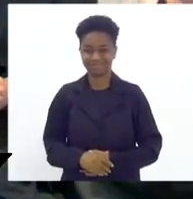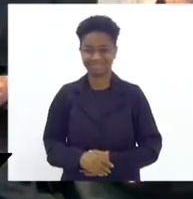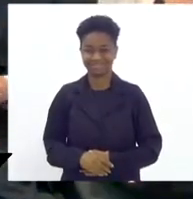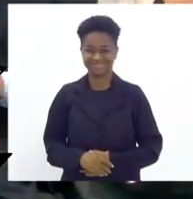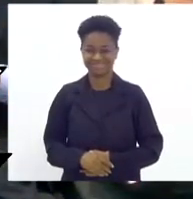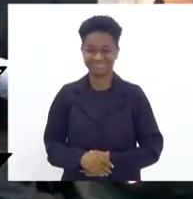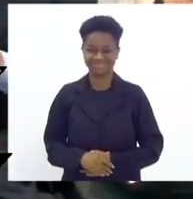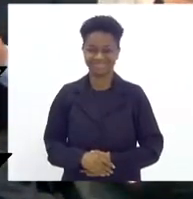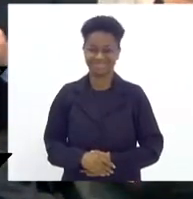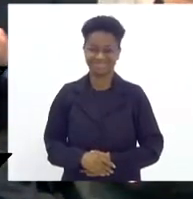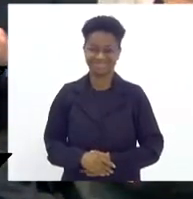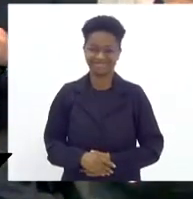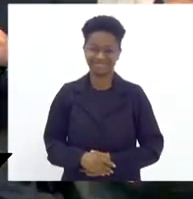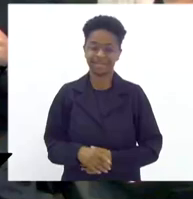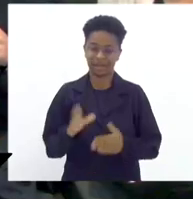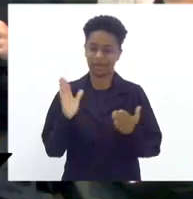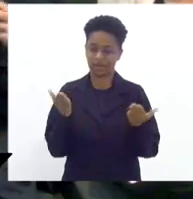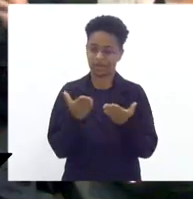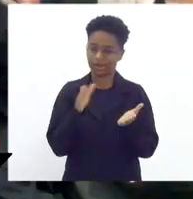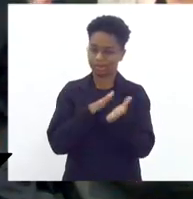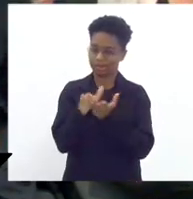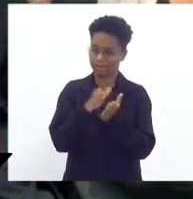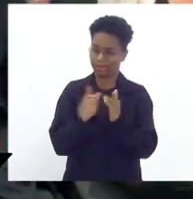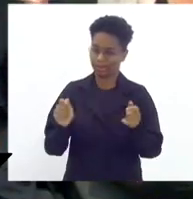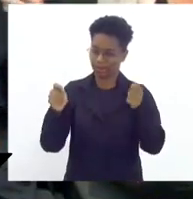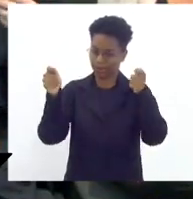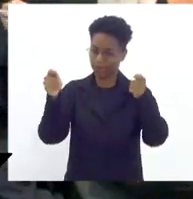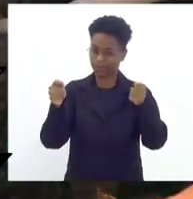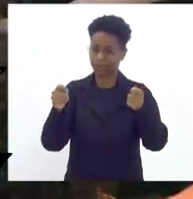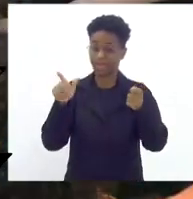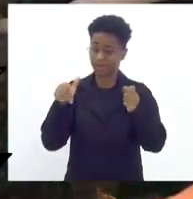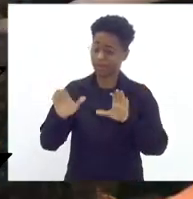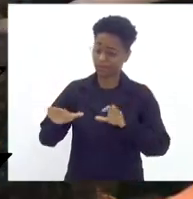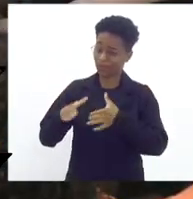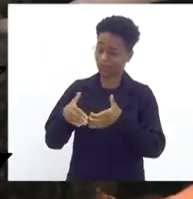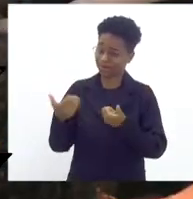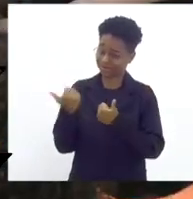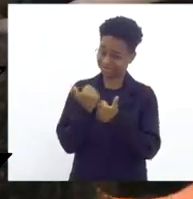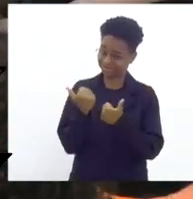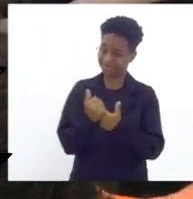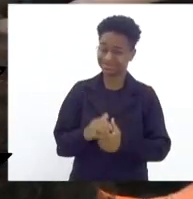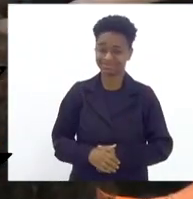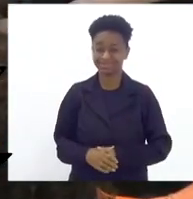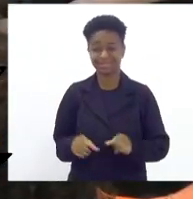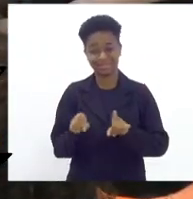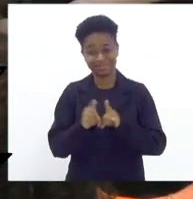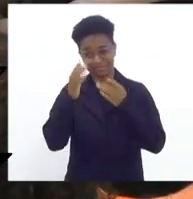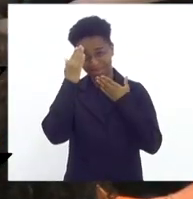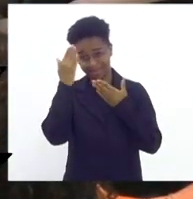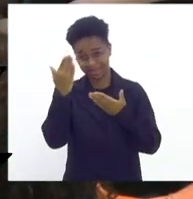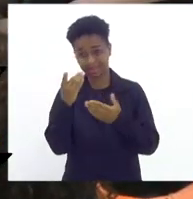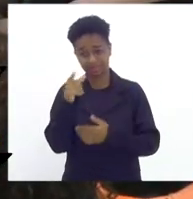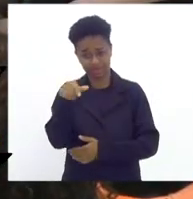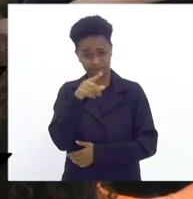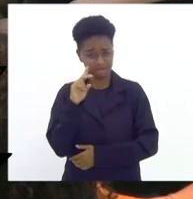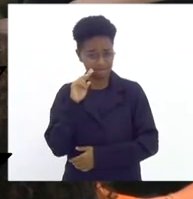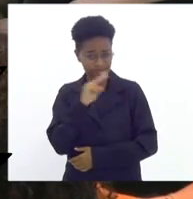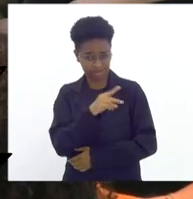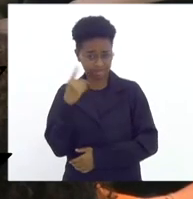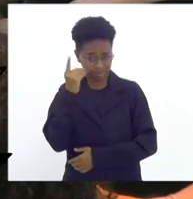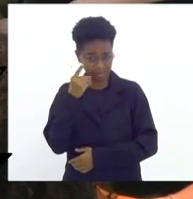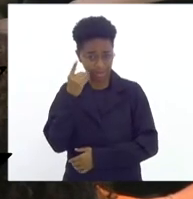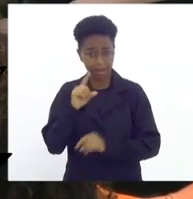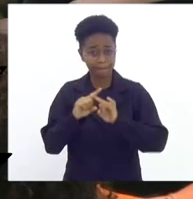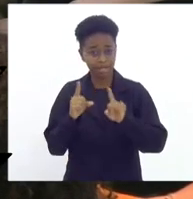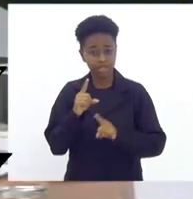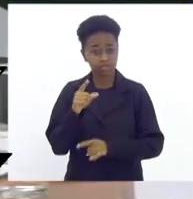isso aí o Júnior imprimiu a plaquinha é isso gente mandato coletivo inclusive gente agradecer que vocês estão vendo essa deputada aqui mas não